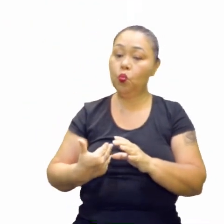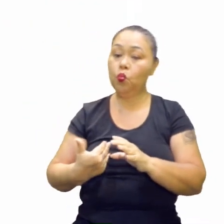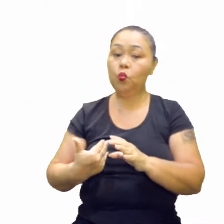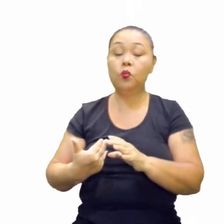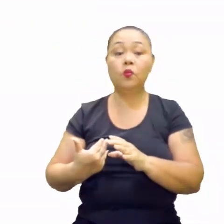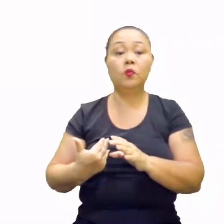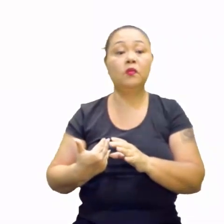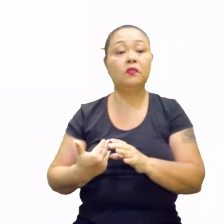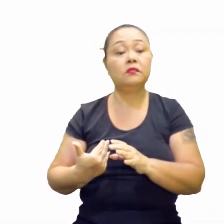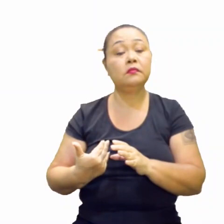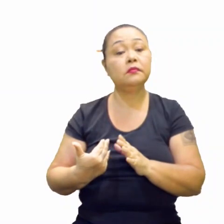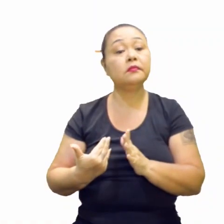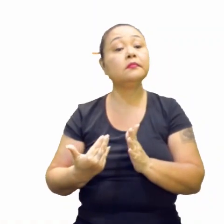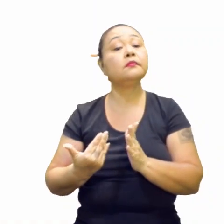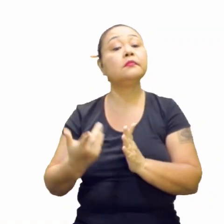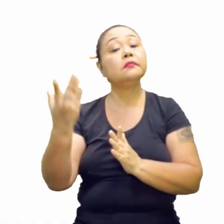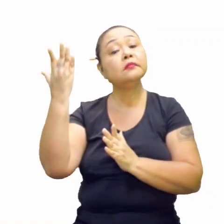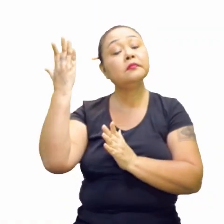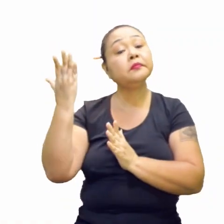Vejam,